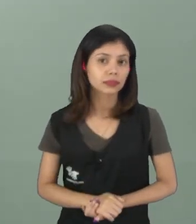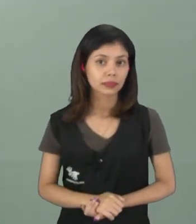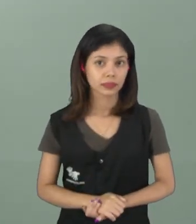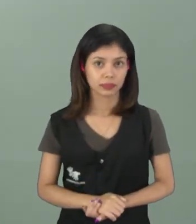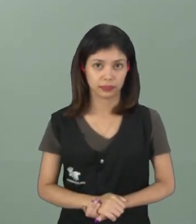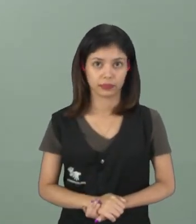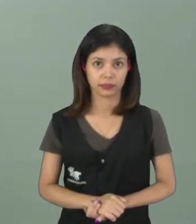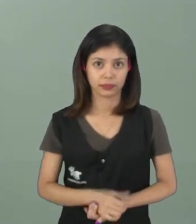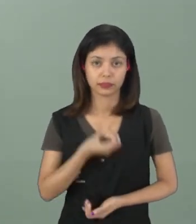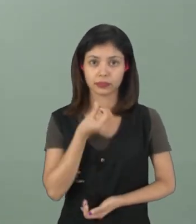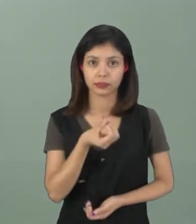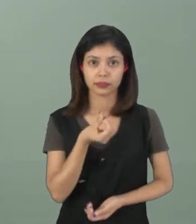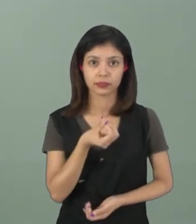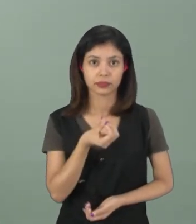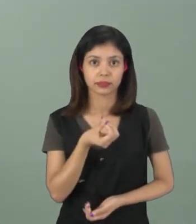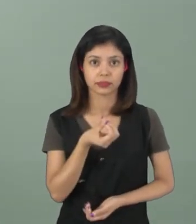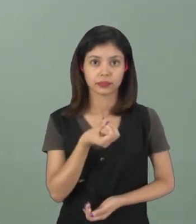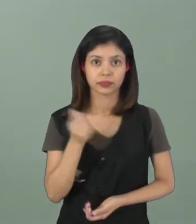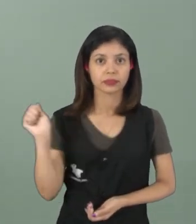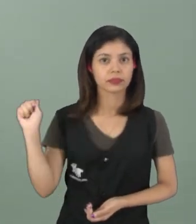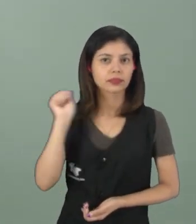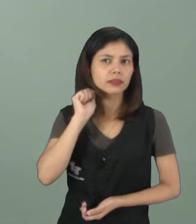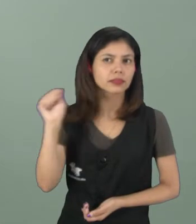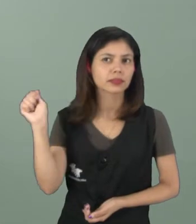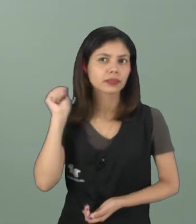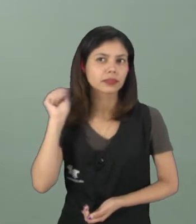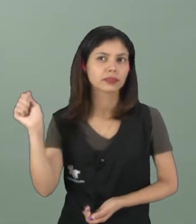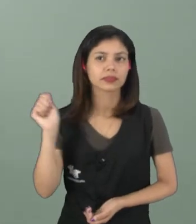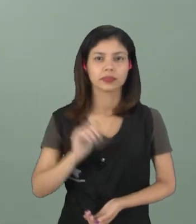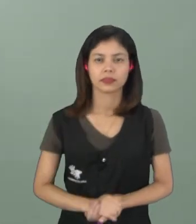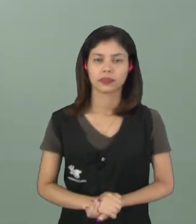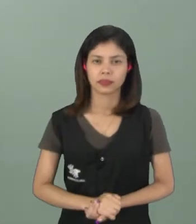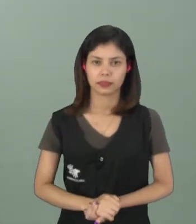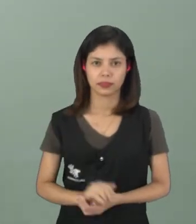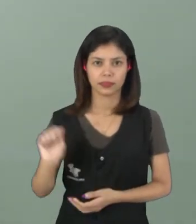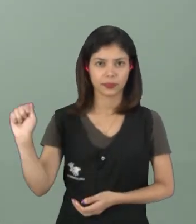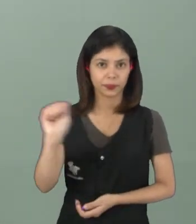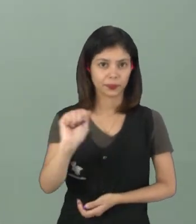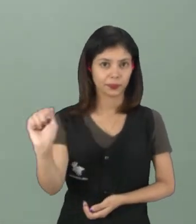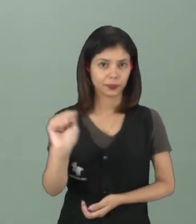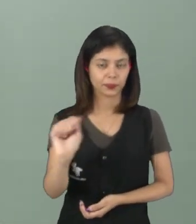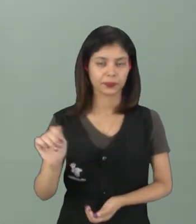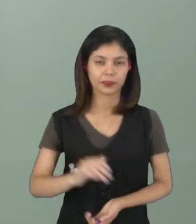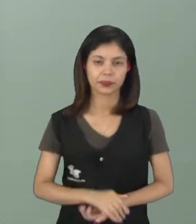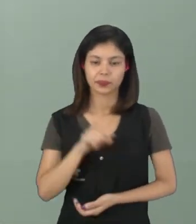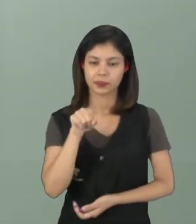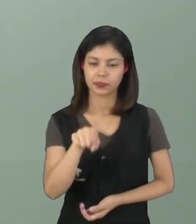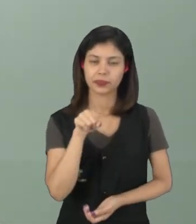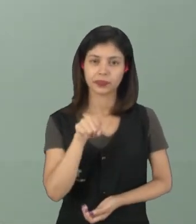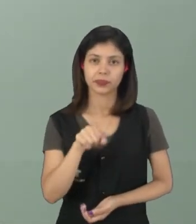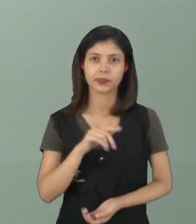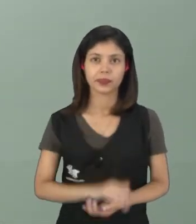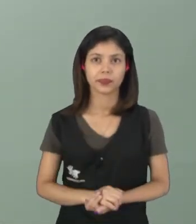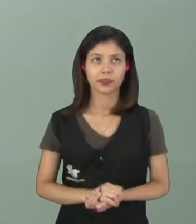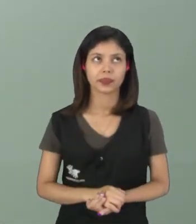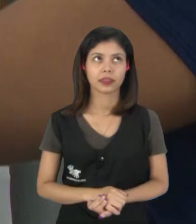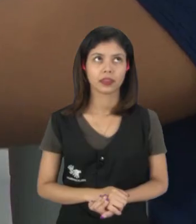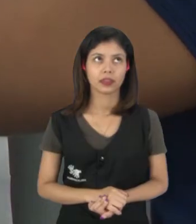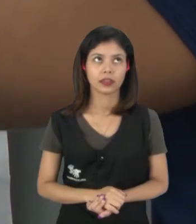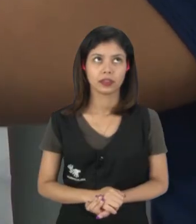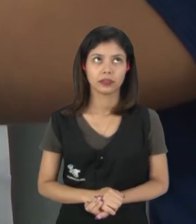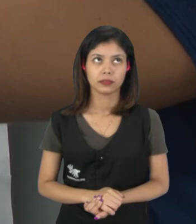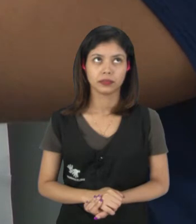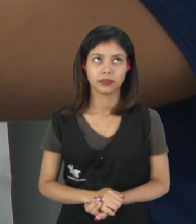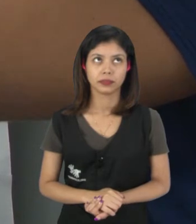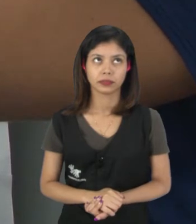e seis de agosto então foi aqui aqui